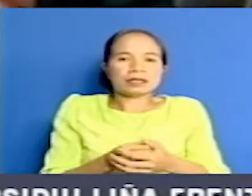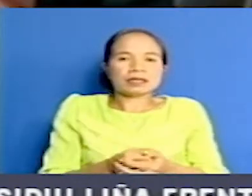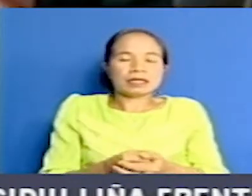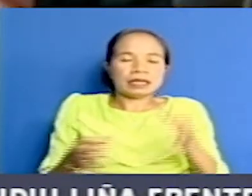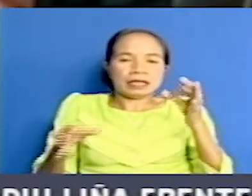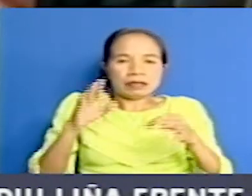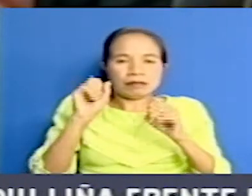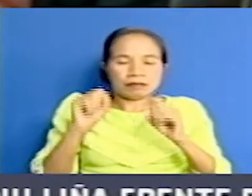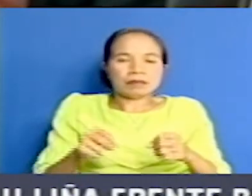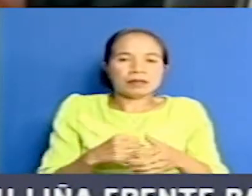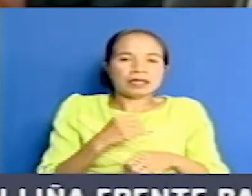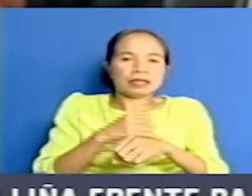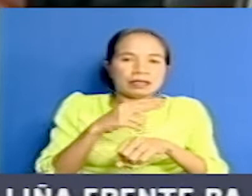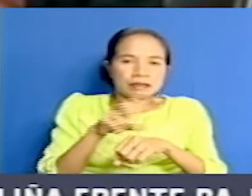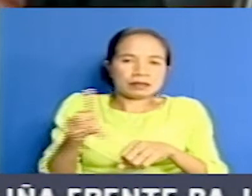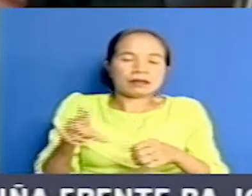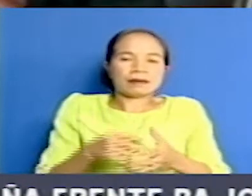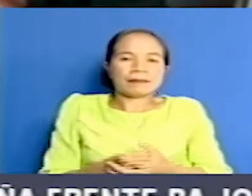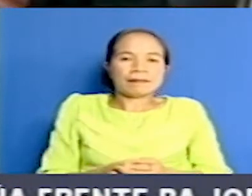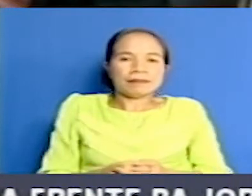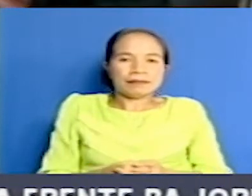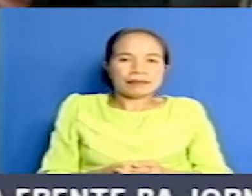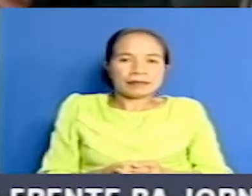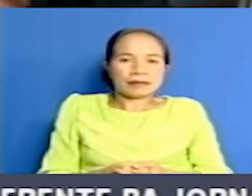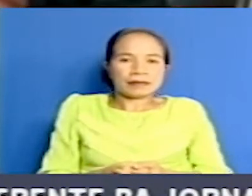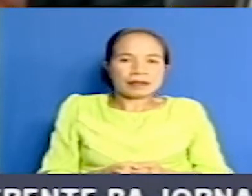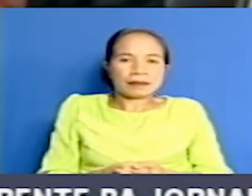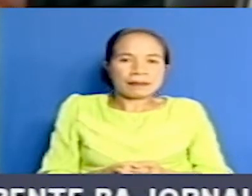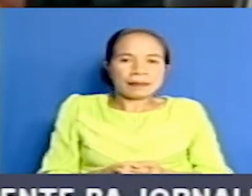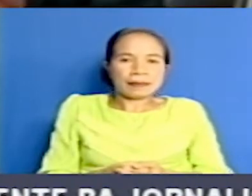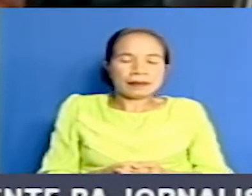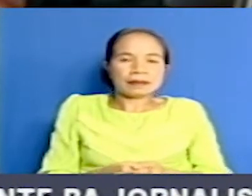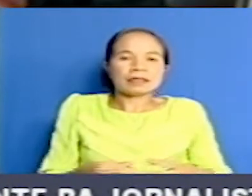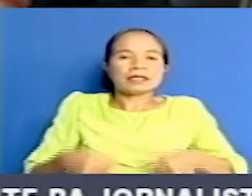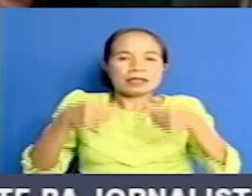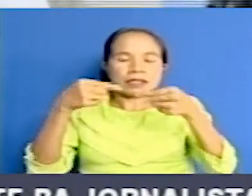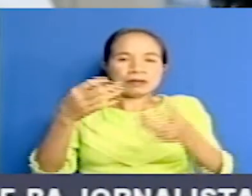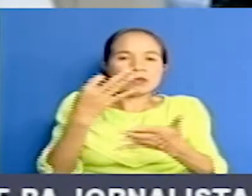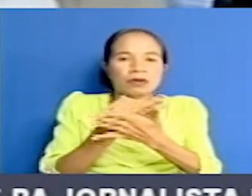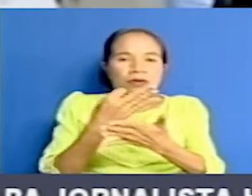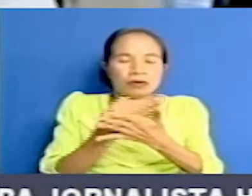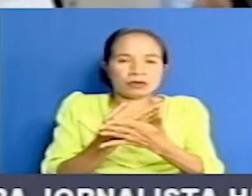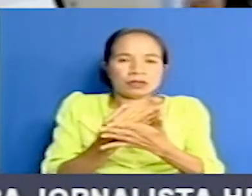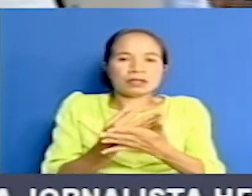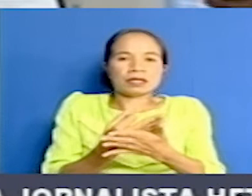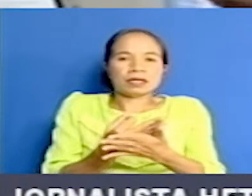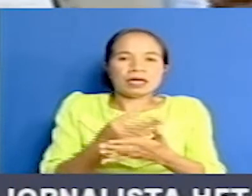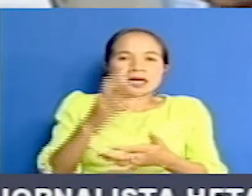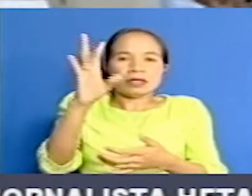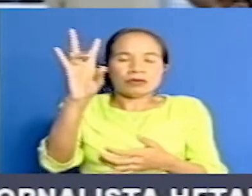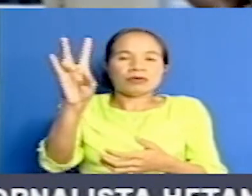nune bele internacionaliza. Entretanto, melhor classificado simo prêmio o san romantante atus